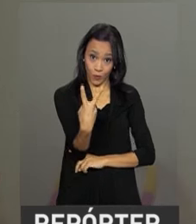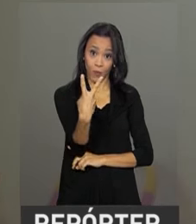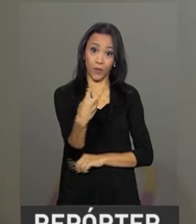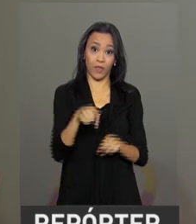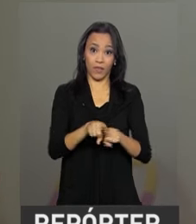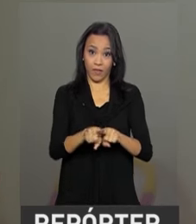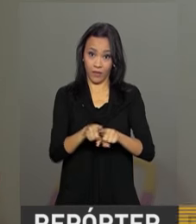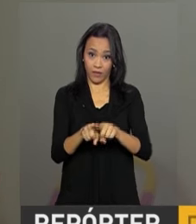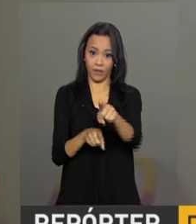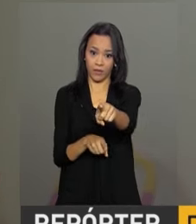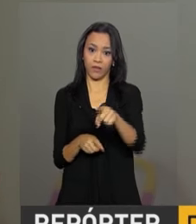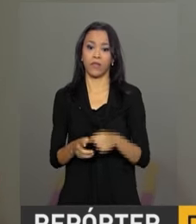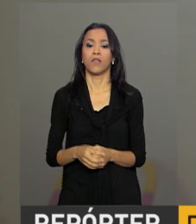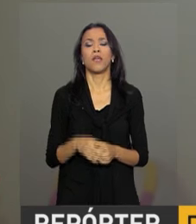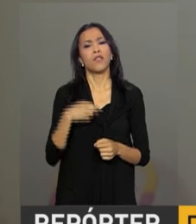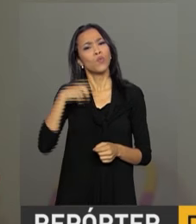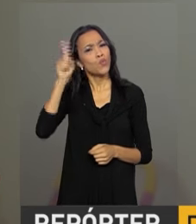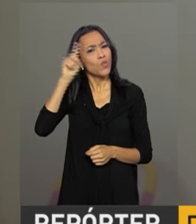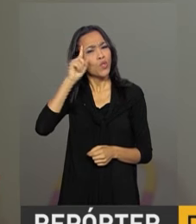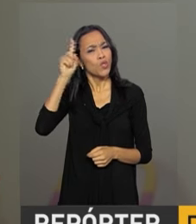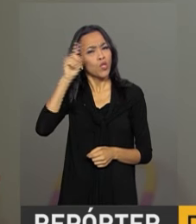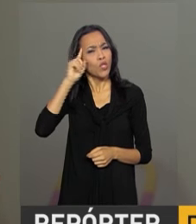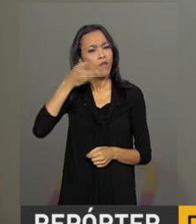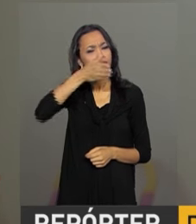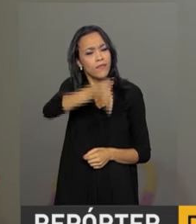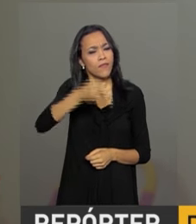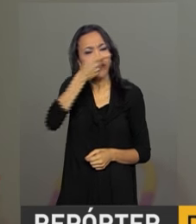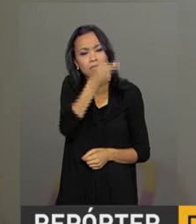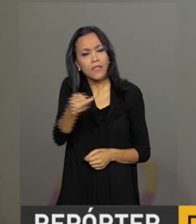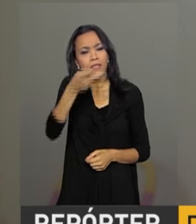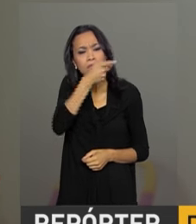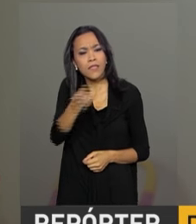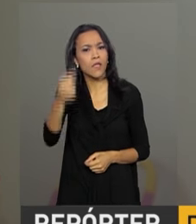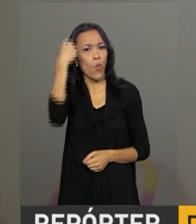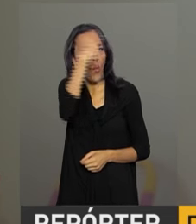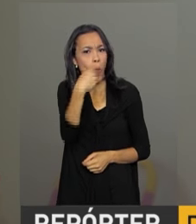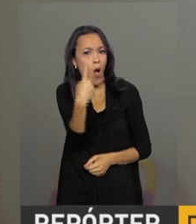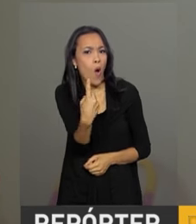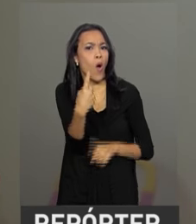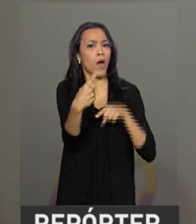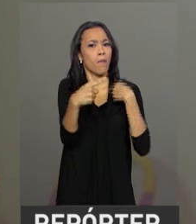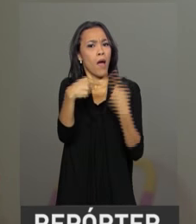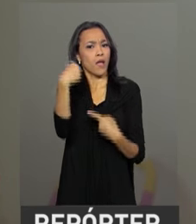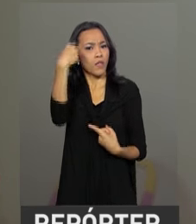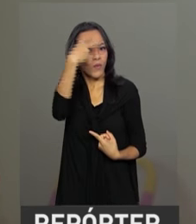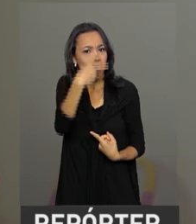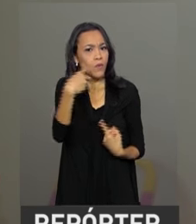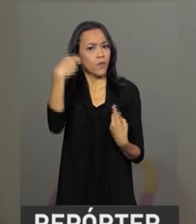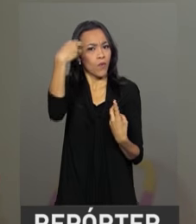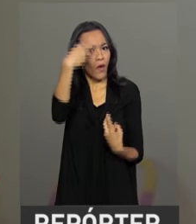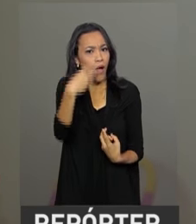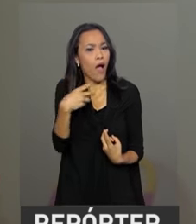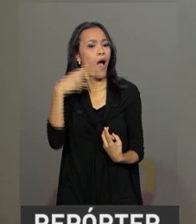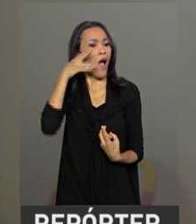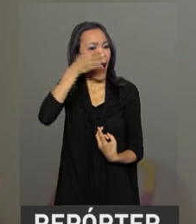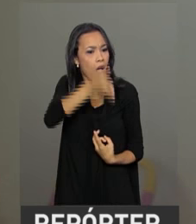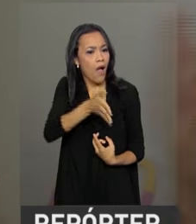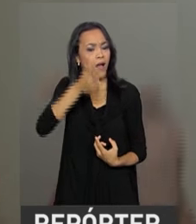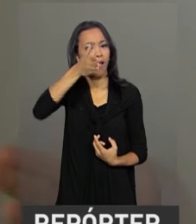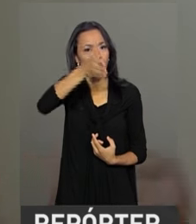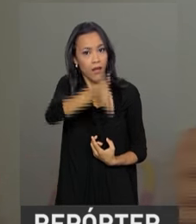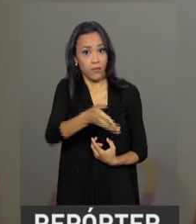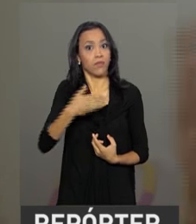No começo a gente visitava todo dia por uma hora, foi ampliando um pouquinho esse horário, levando para